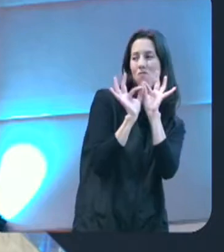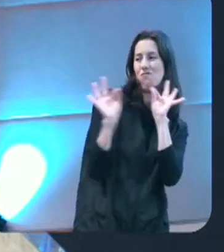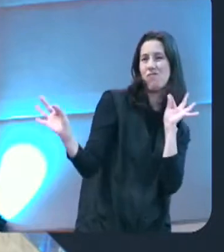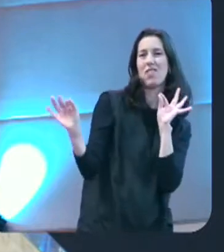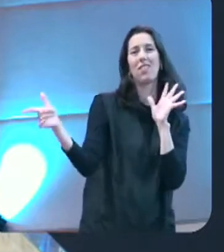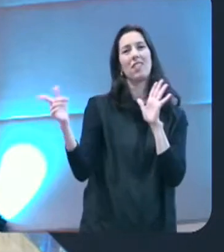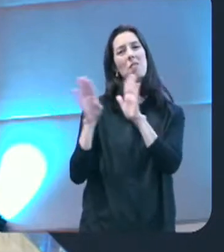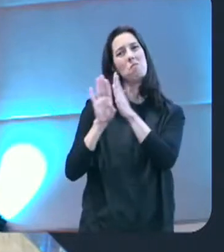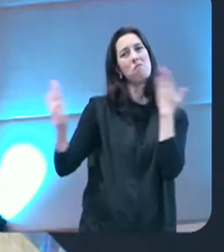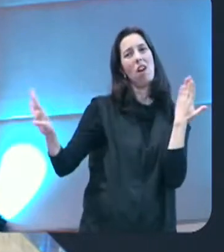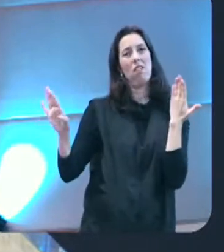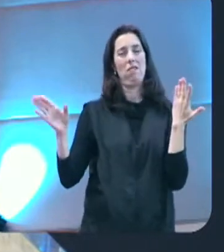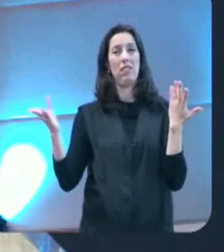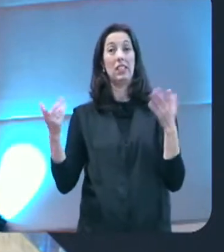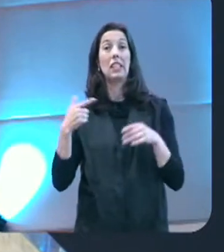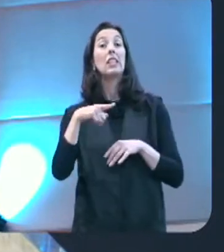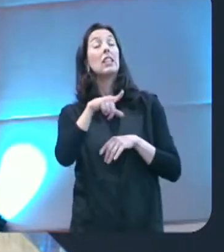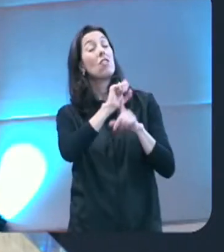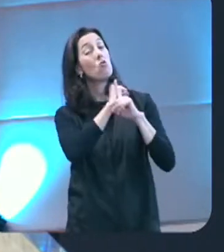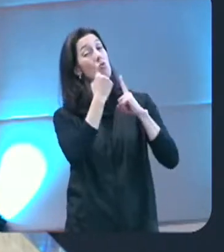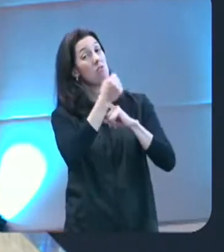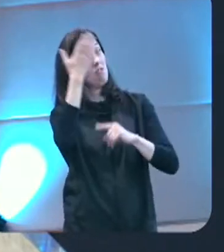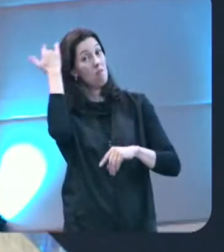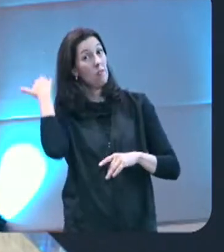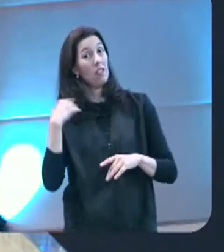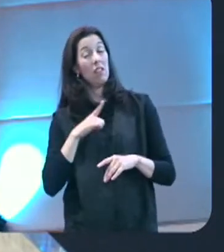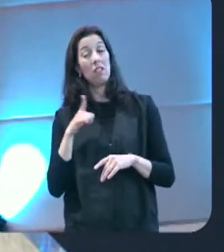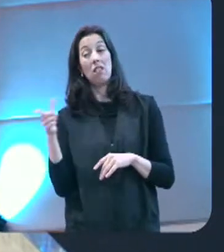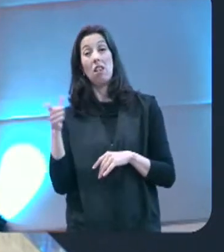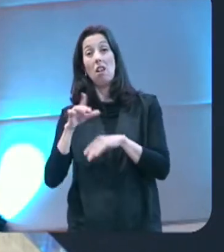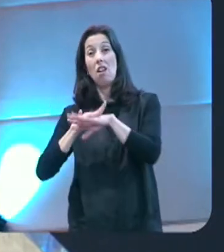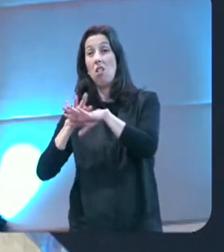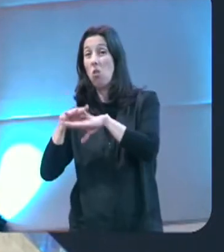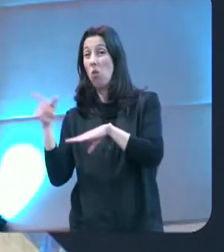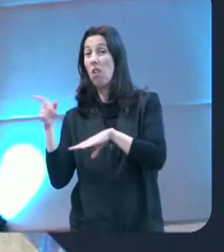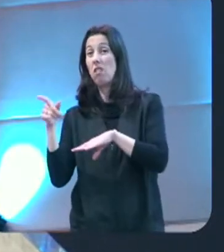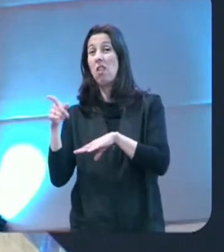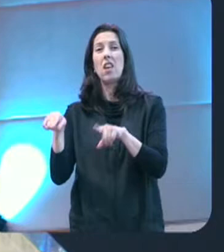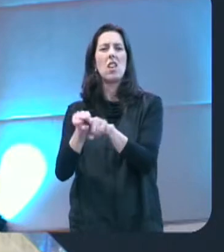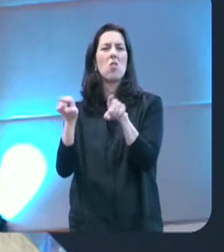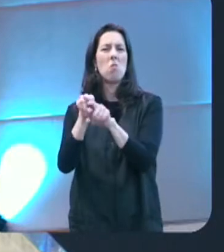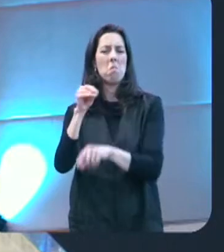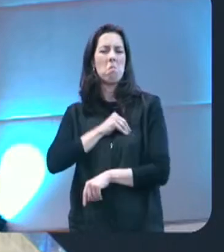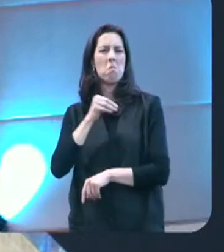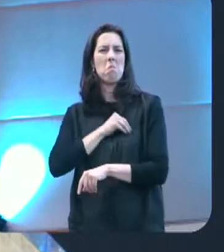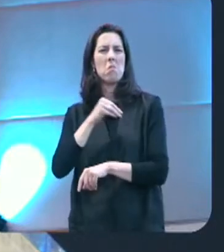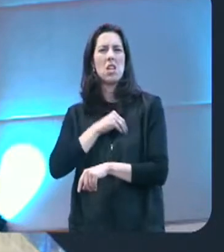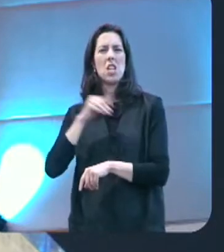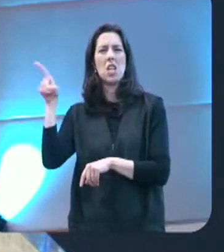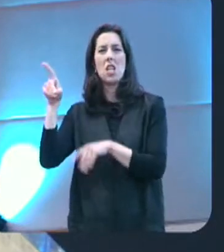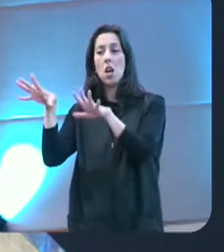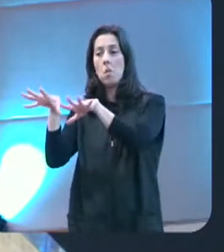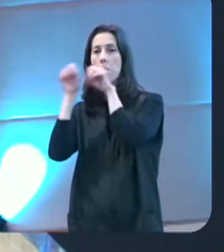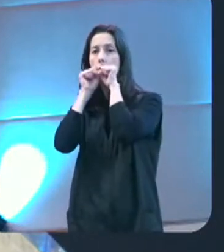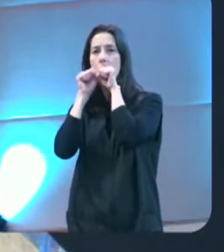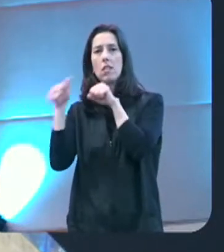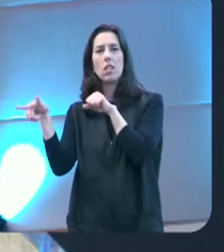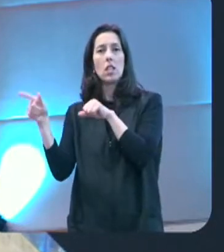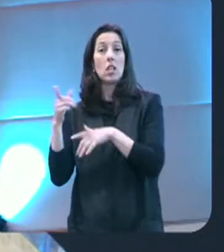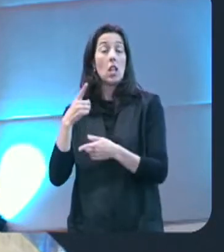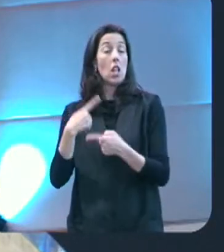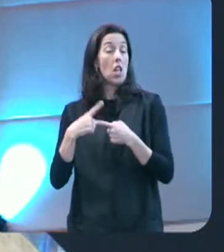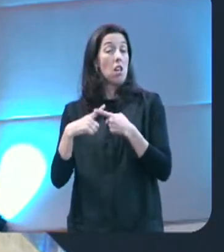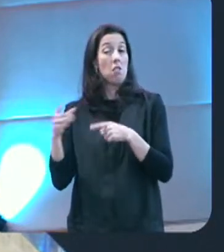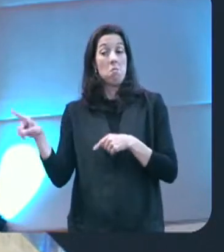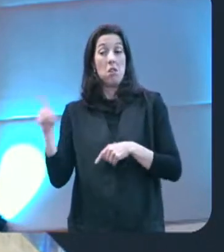Então, naquela sociedade, os leprosos eram vistos como pecadores amaldiçoados. Era uma espécie de